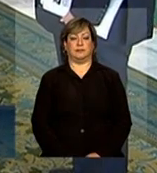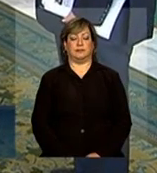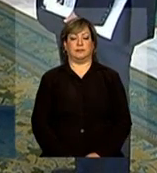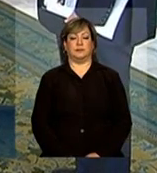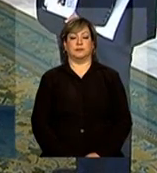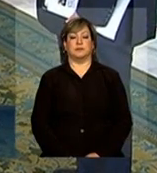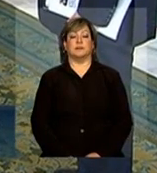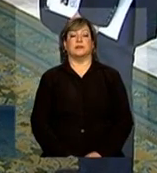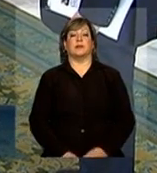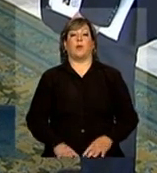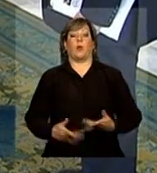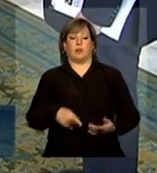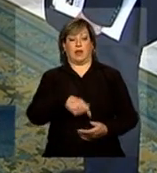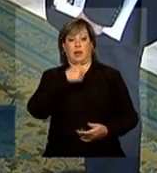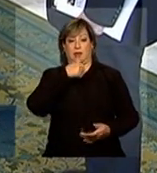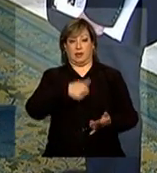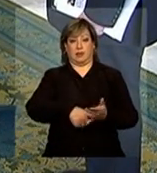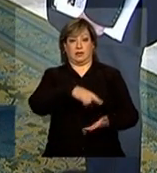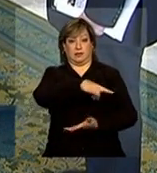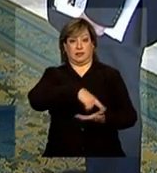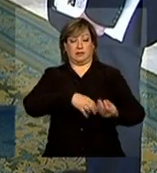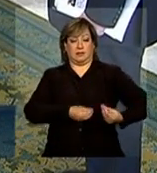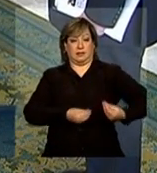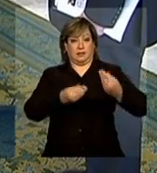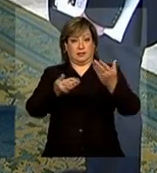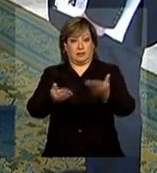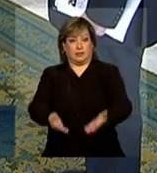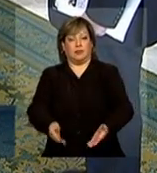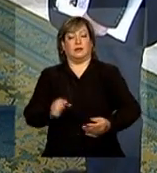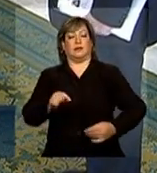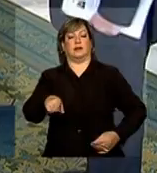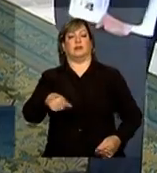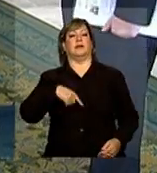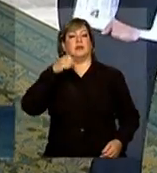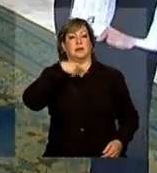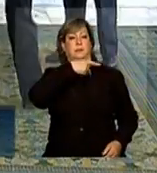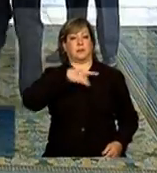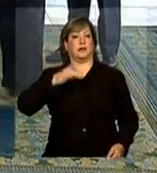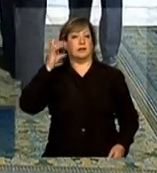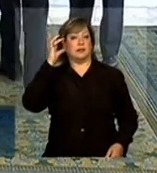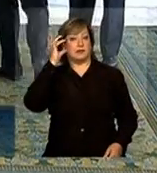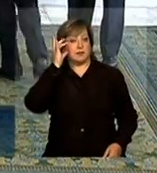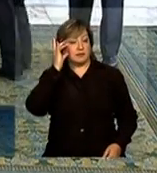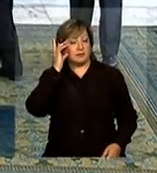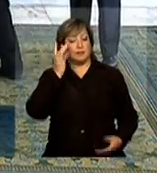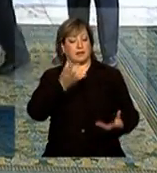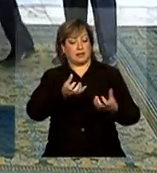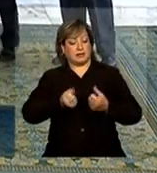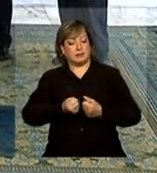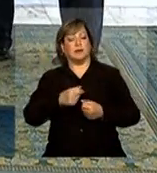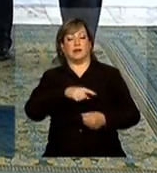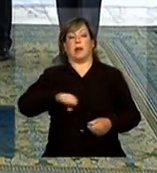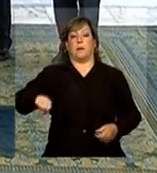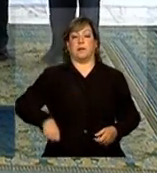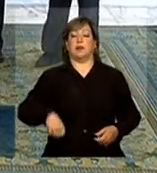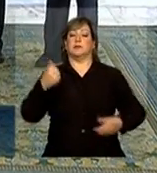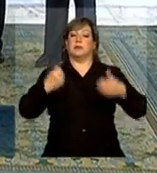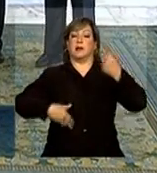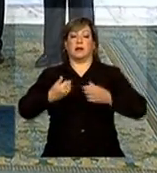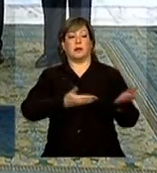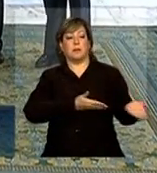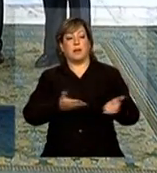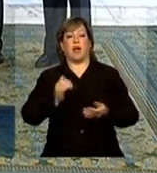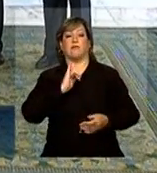Ao entregar a sua carta credencial à presidenta Dilma Rousseff, o embaixador se apresenta e também apresenta a sua equipe